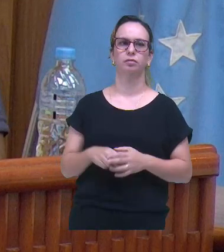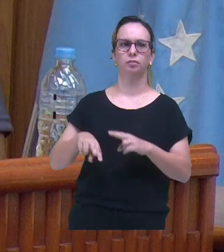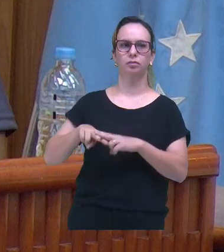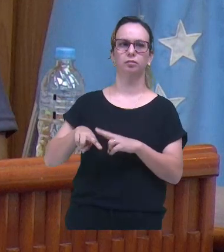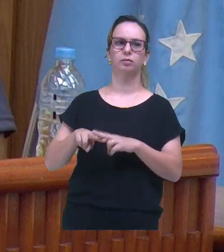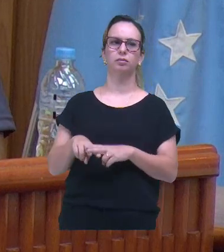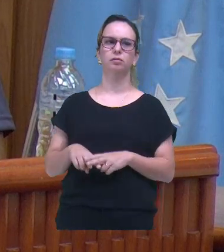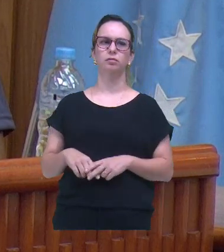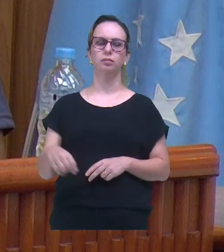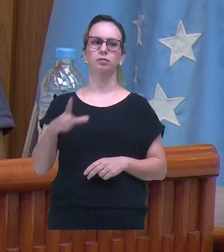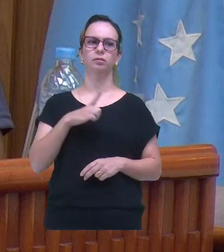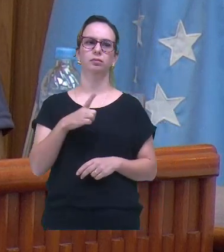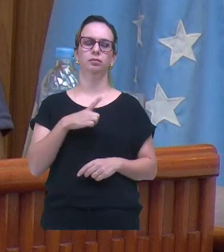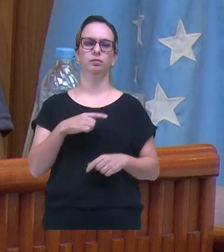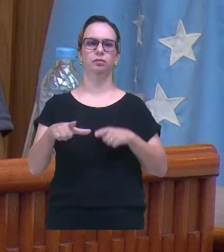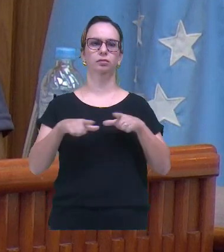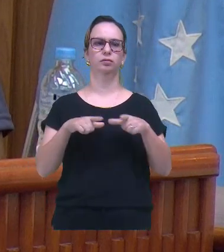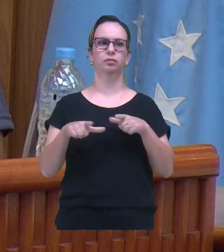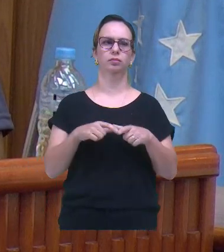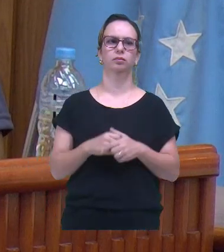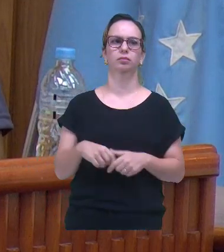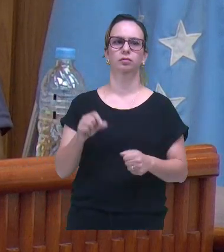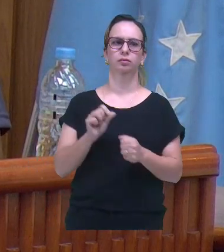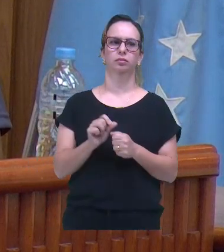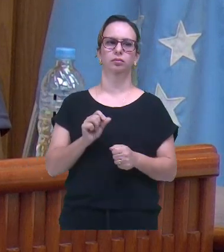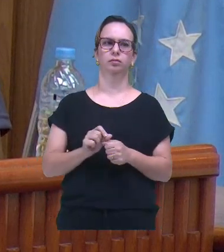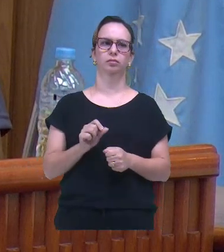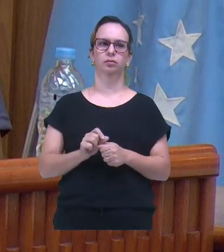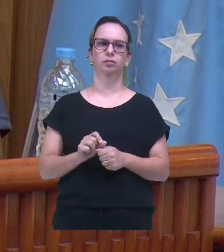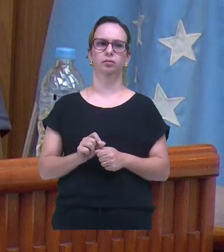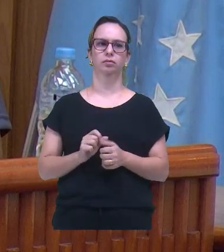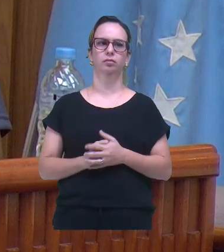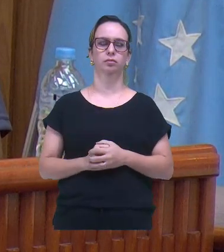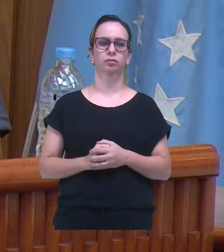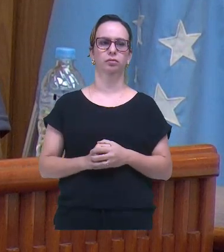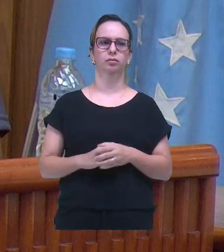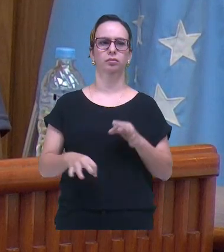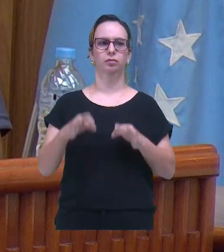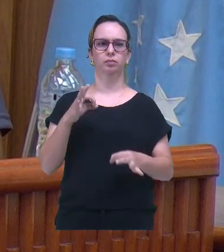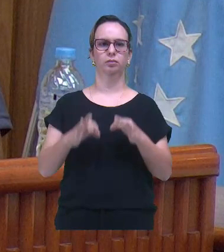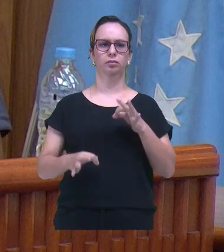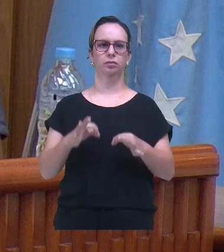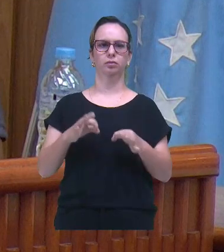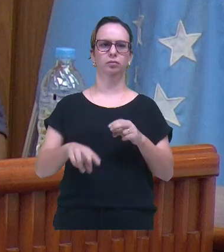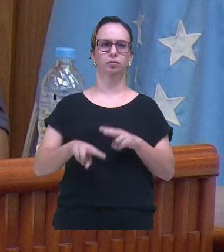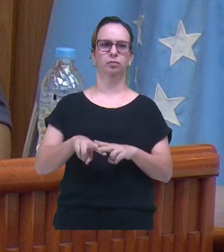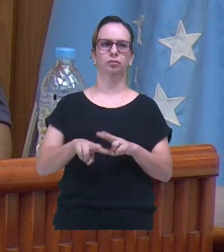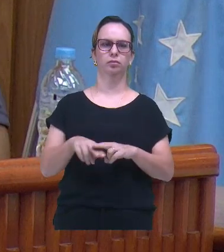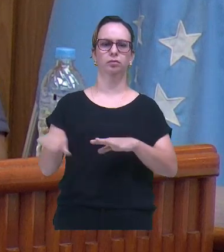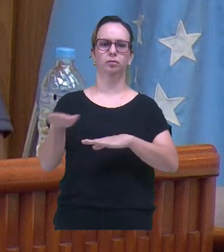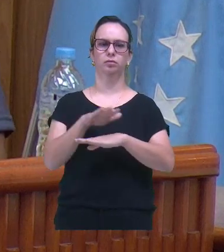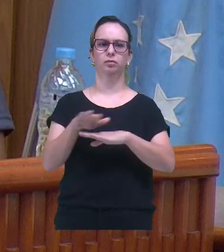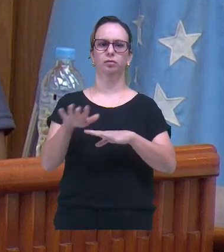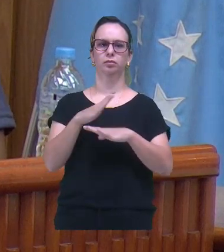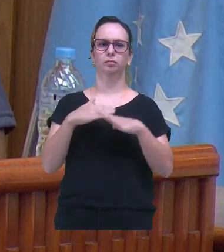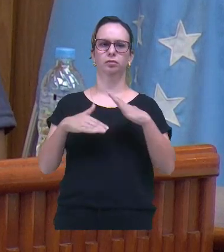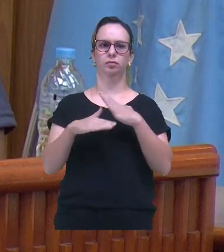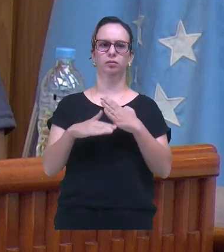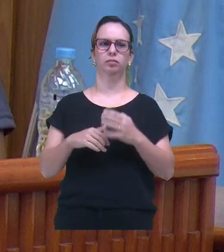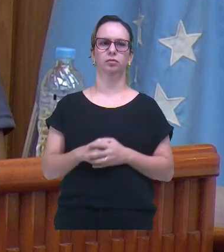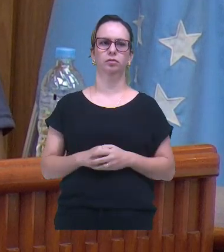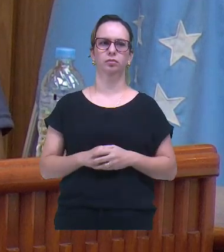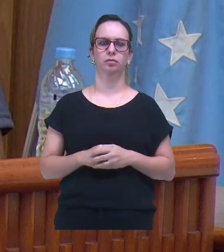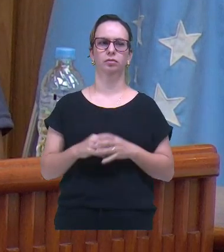árdua missão de cumprir uma sentença judicial ao apenado e, acima de tudo, a missão maior, que